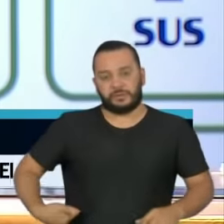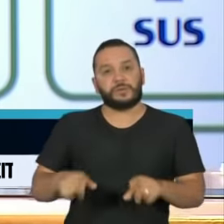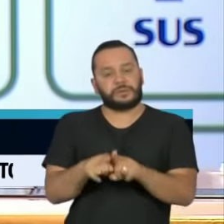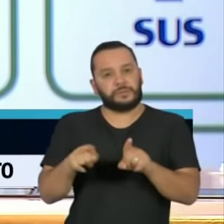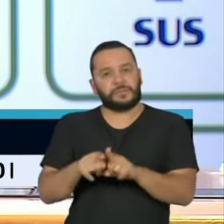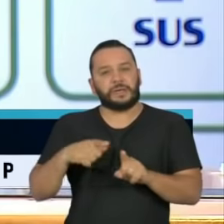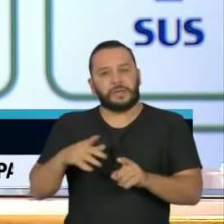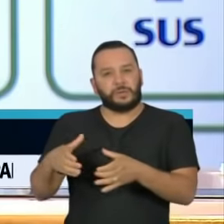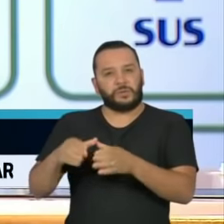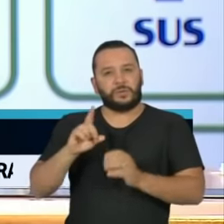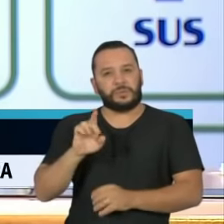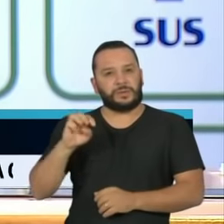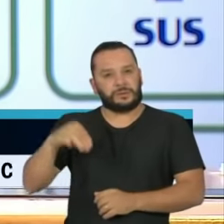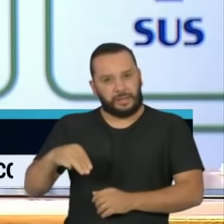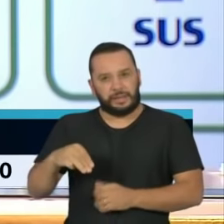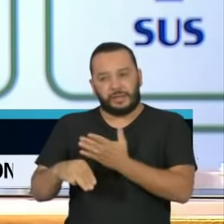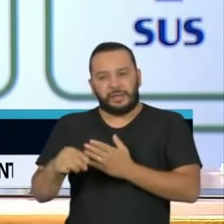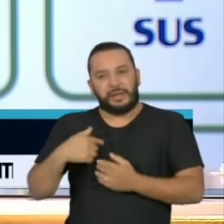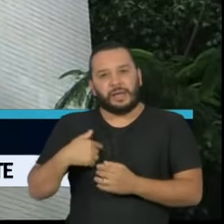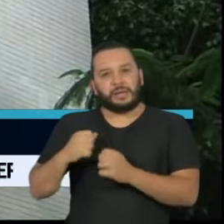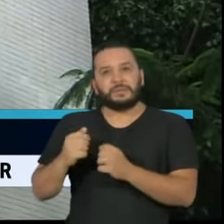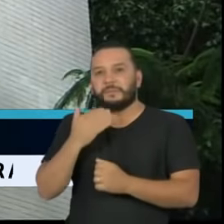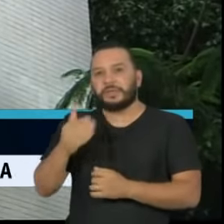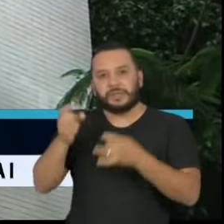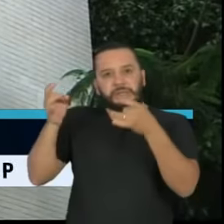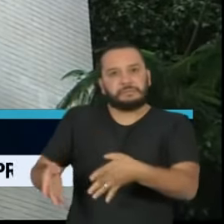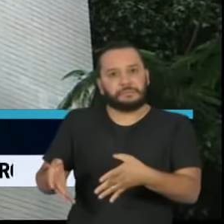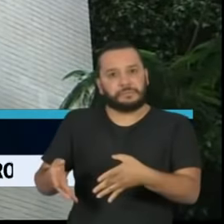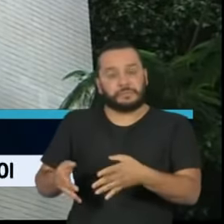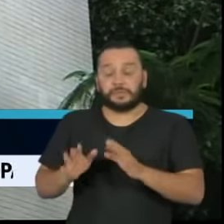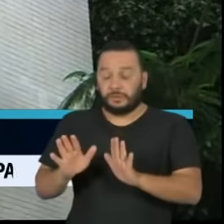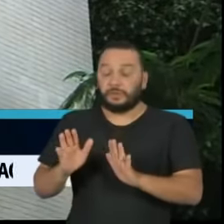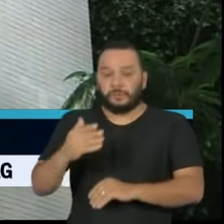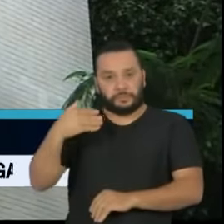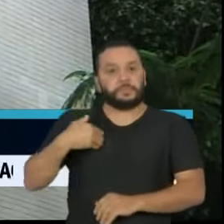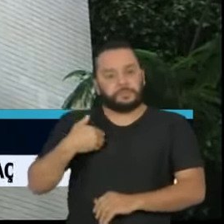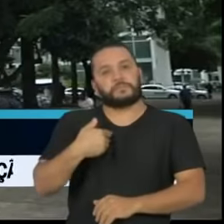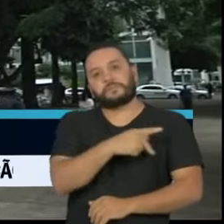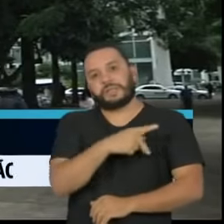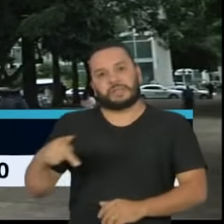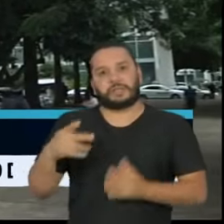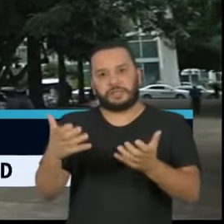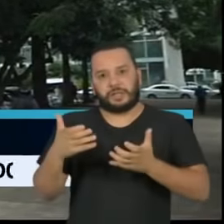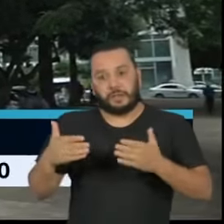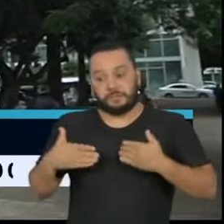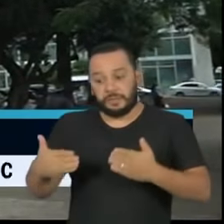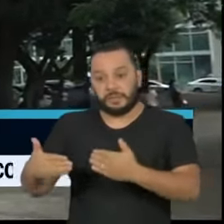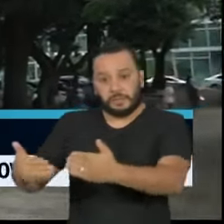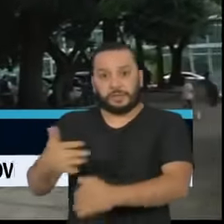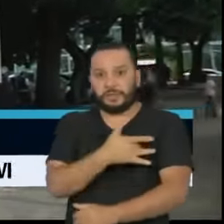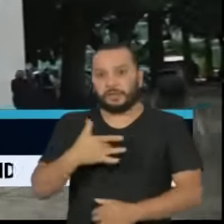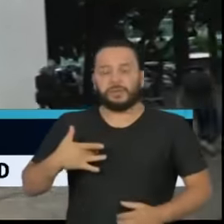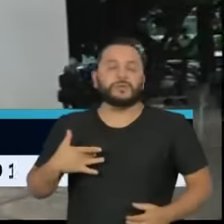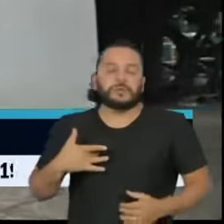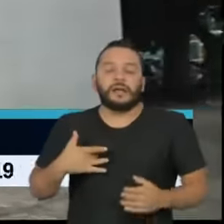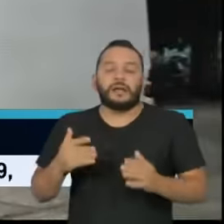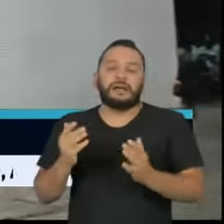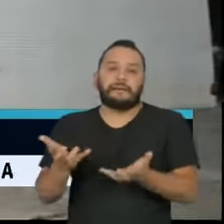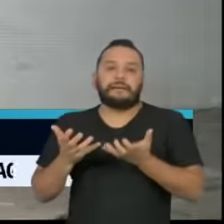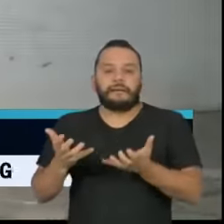ministro, pressionam para que ele tome a iniciativa. O presidente quer que o Ministério da Saúde adote regras mais brandas sobre